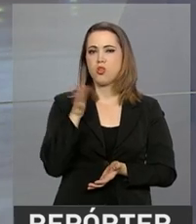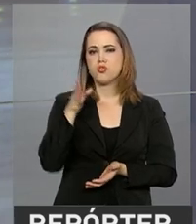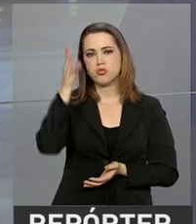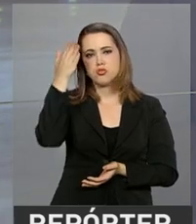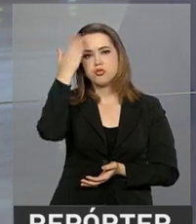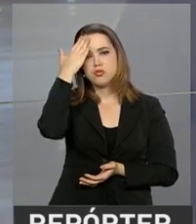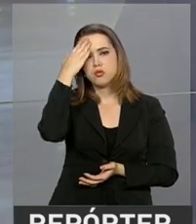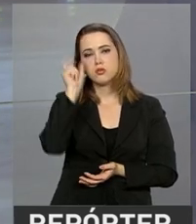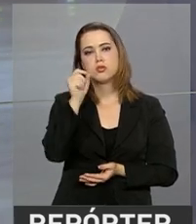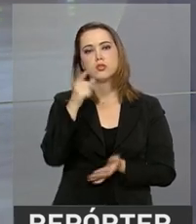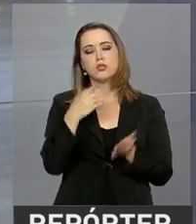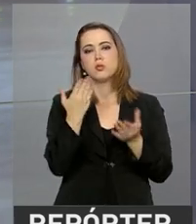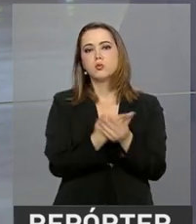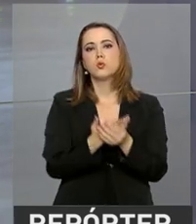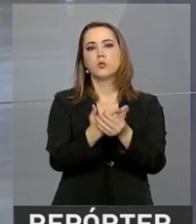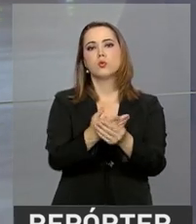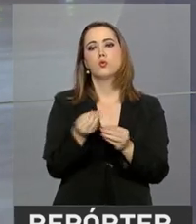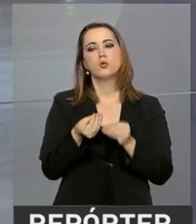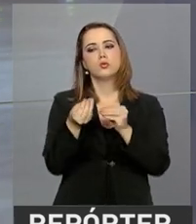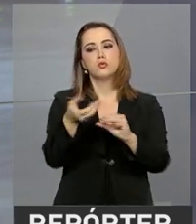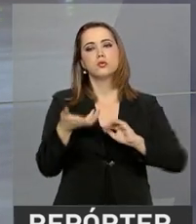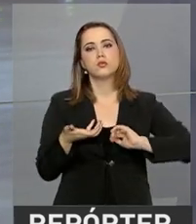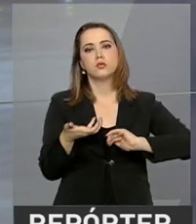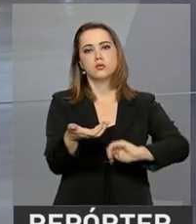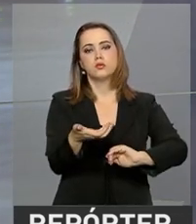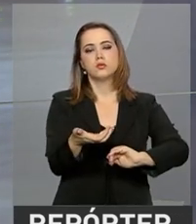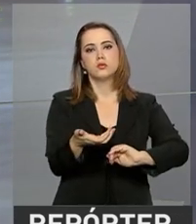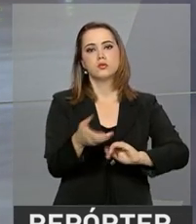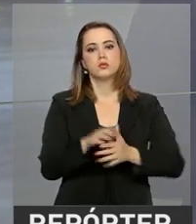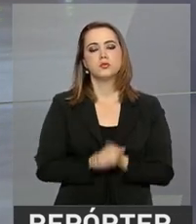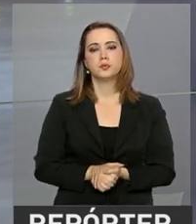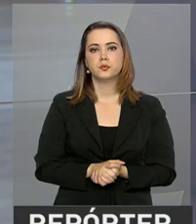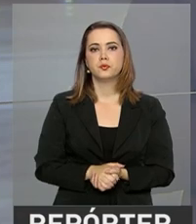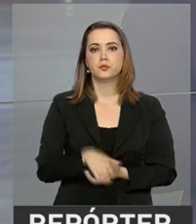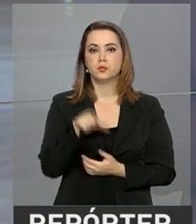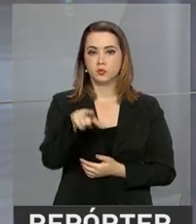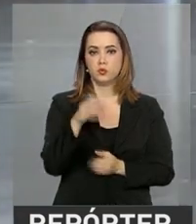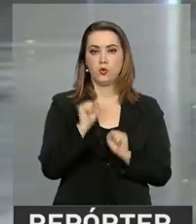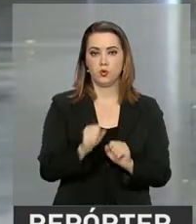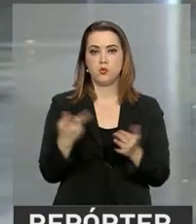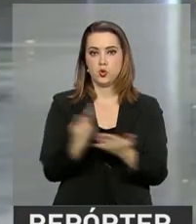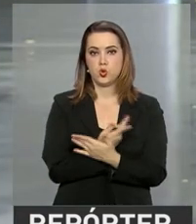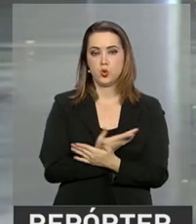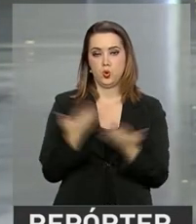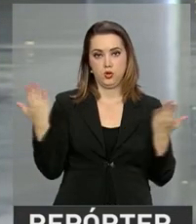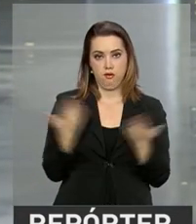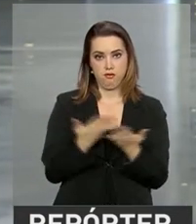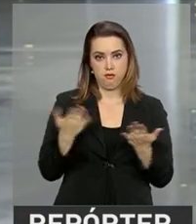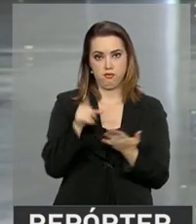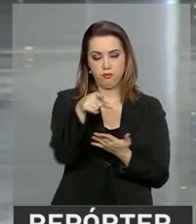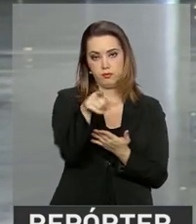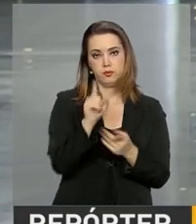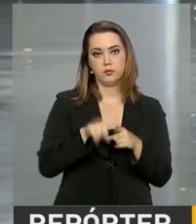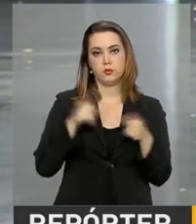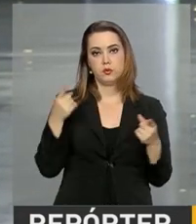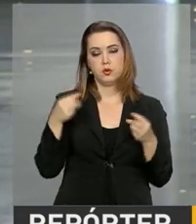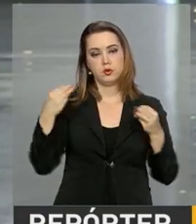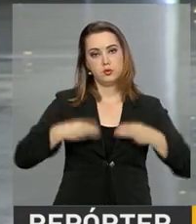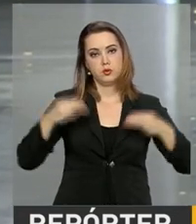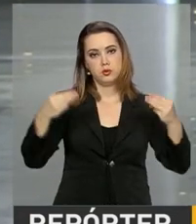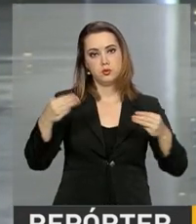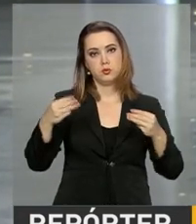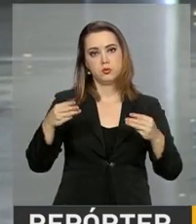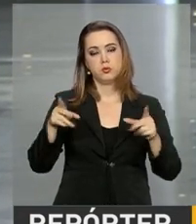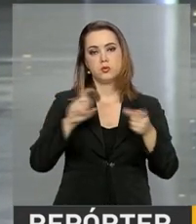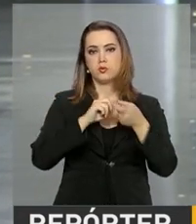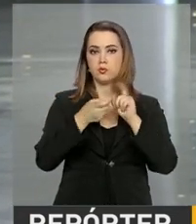o texto vai ser apresentado ao Congresso? Olha, Leandro, isso pode ocorrer ainda hoje. Foi pelo menos isso que o ministro da Fazenda, Henrique Meirelles,